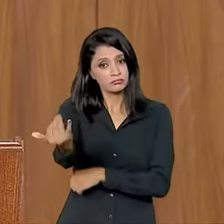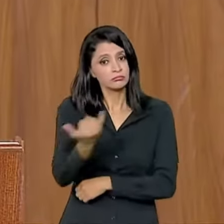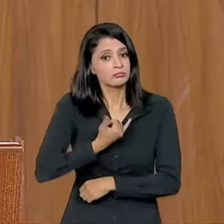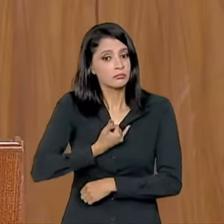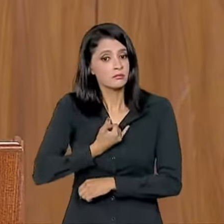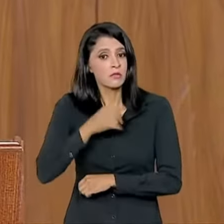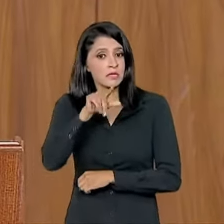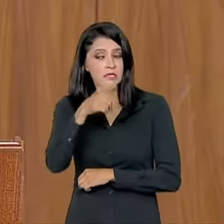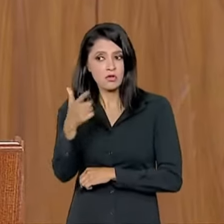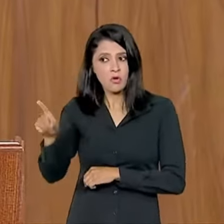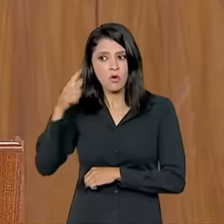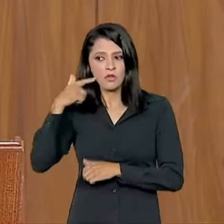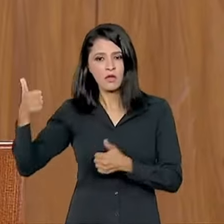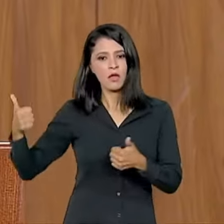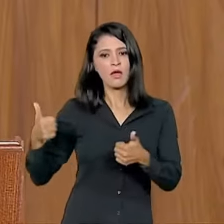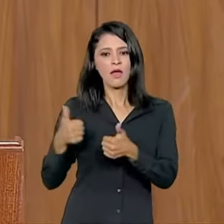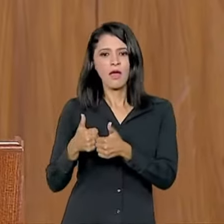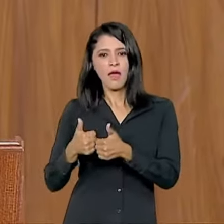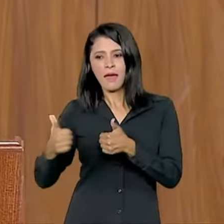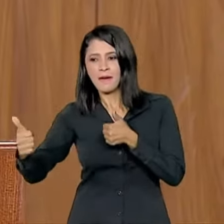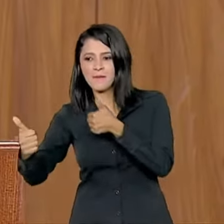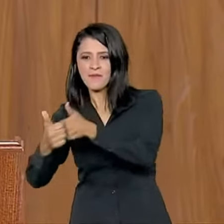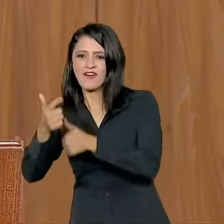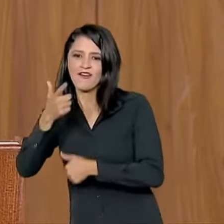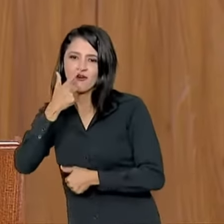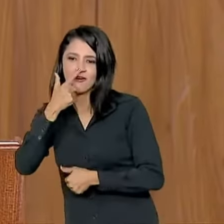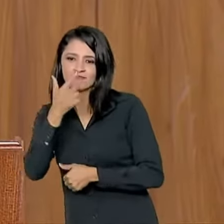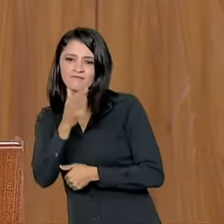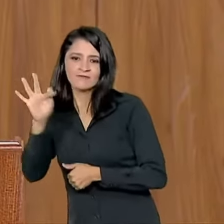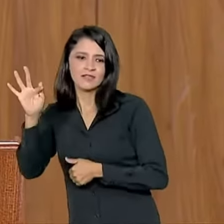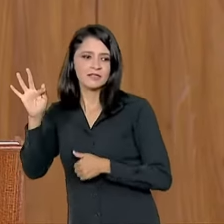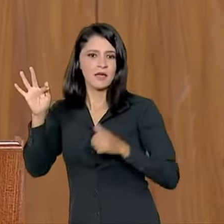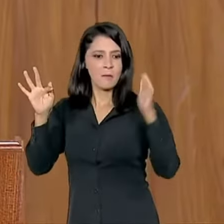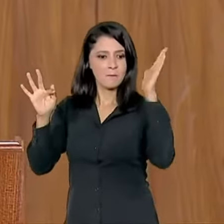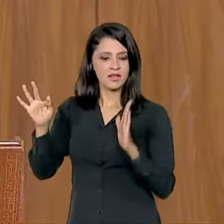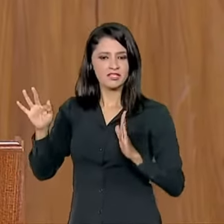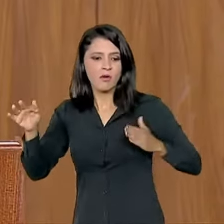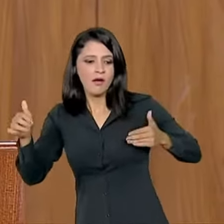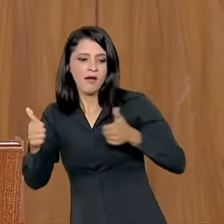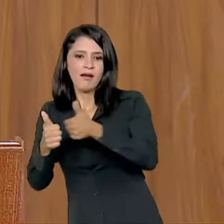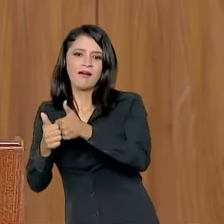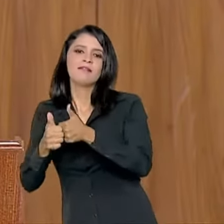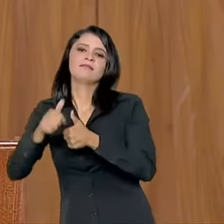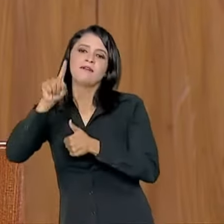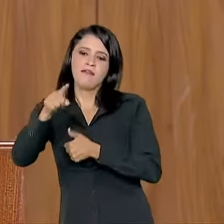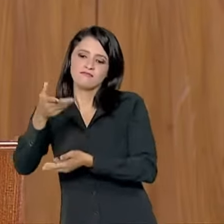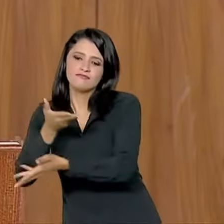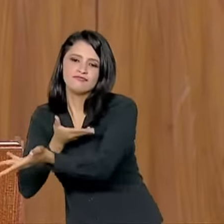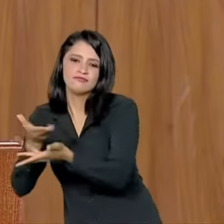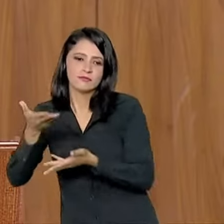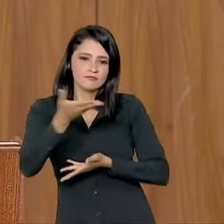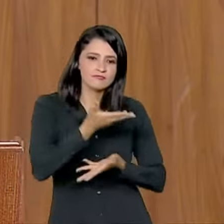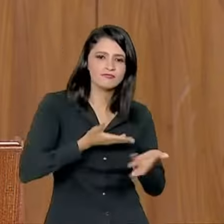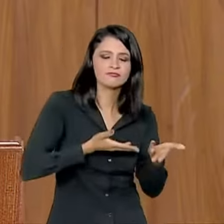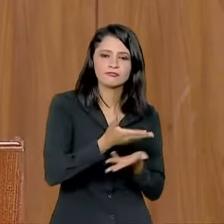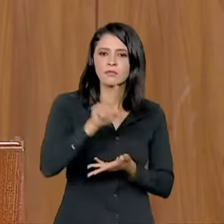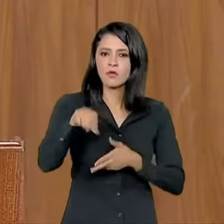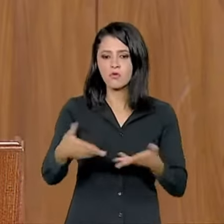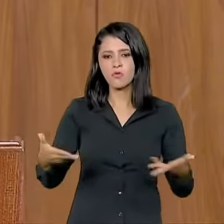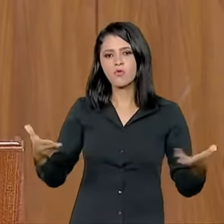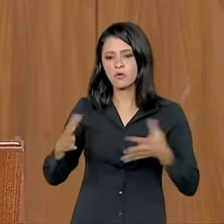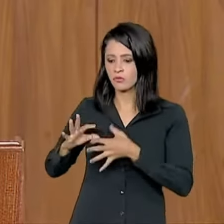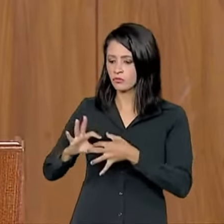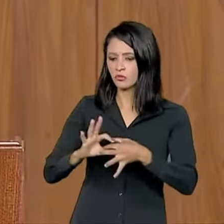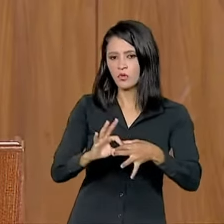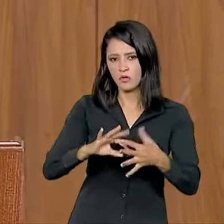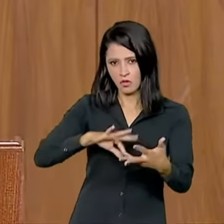alguma é mais próxima da França do que o Brasil. No atual contexto de grande complexidade do